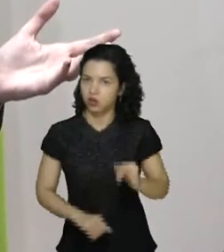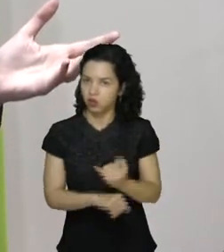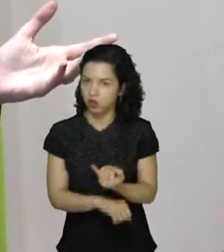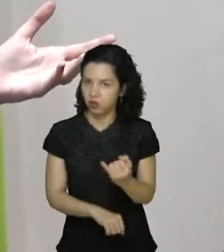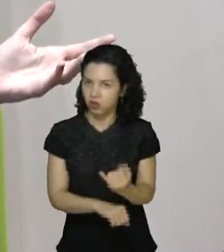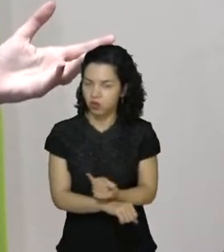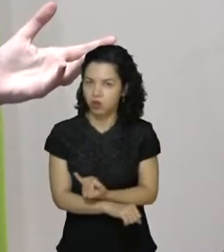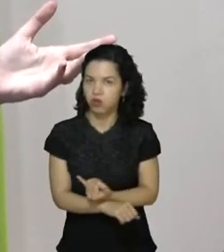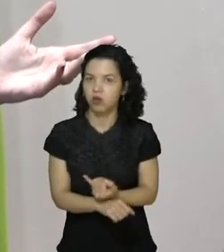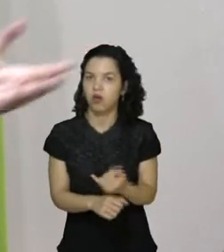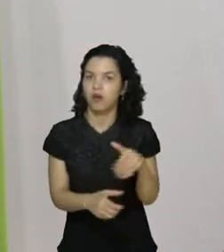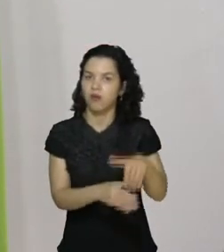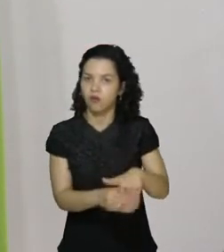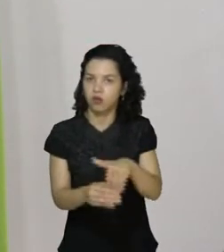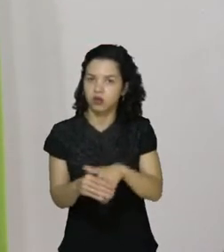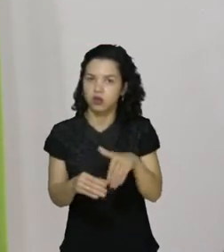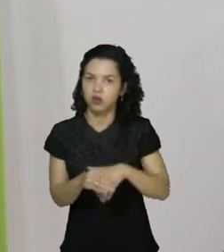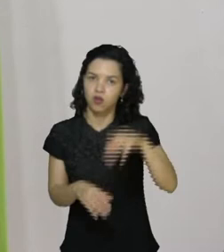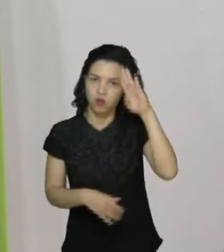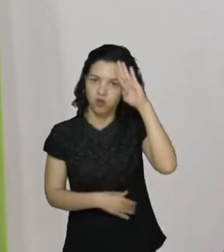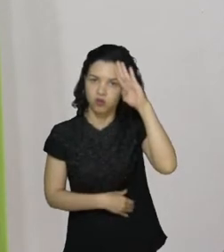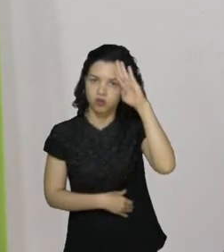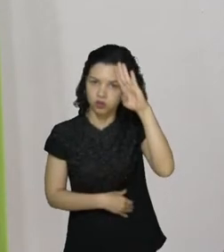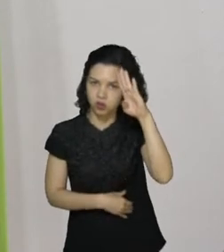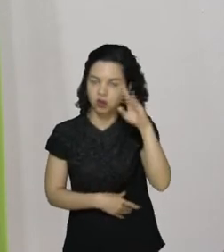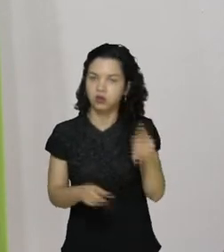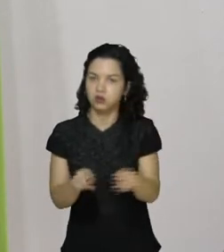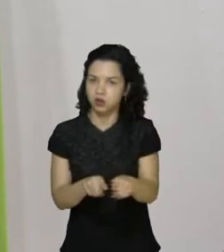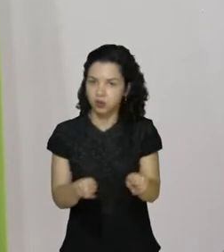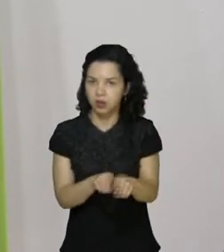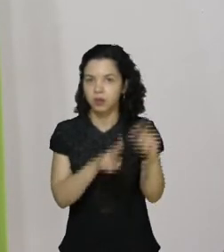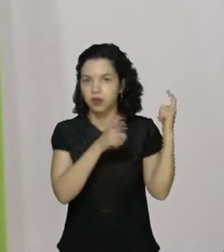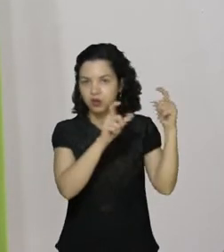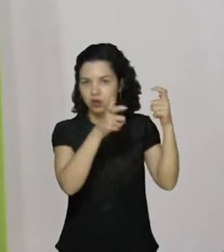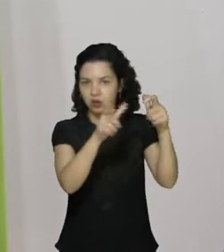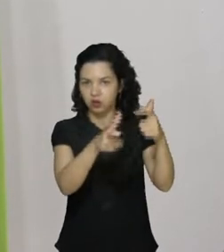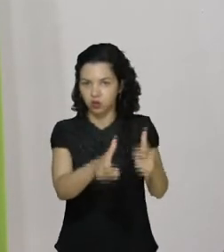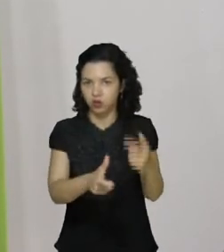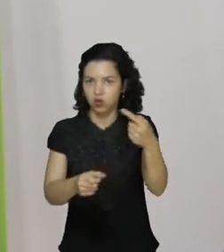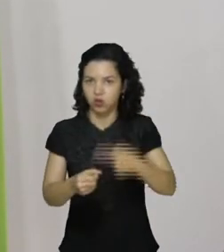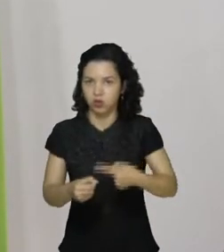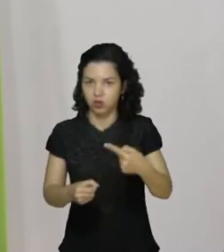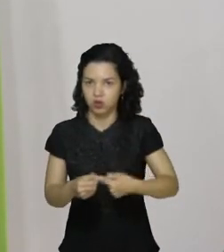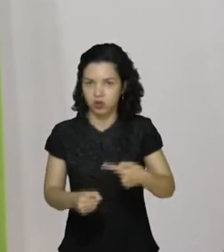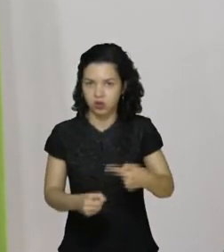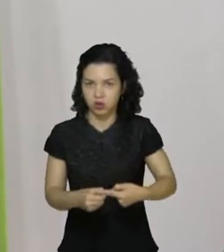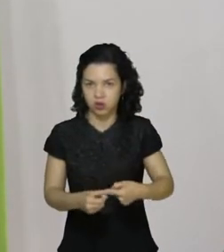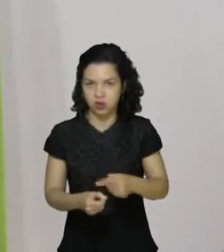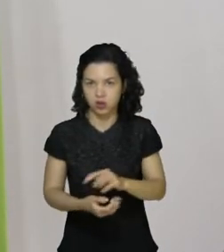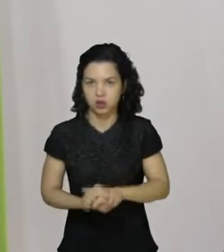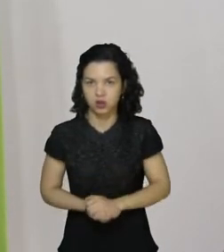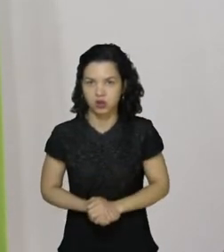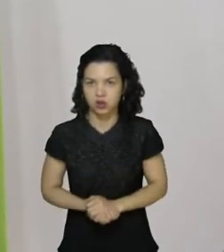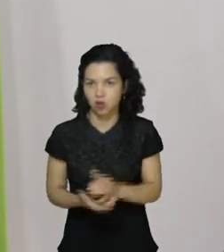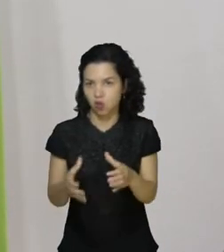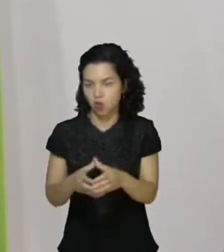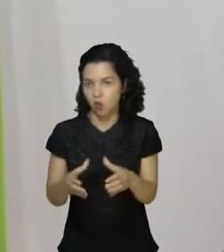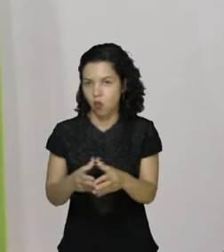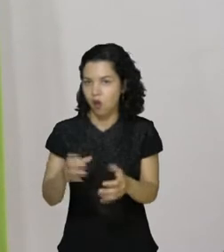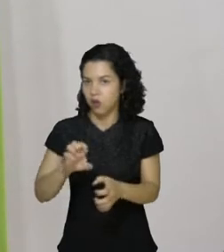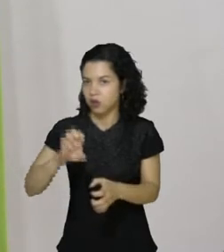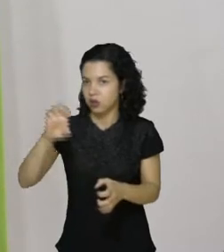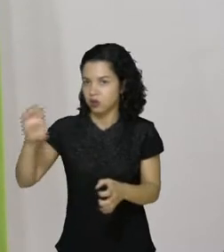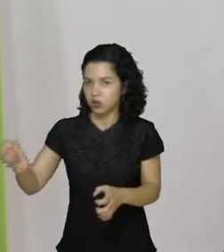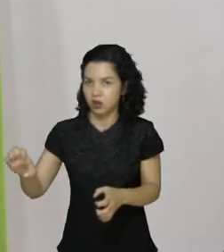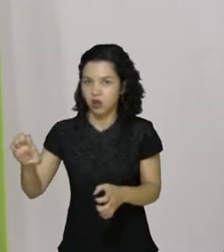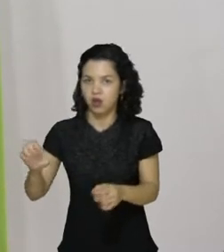pela expressiva votação do presidente Bolsonaro, mas também pela trajetória dessa cidade. Mas olha só que, como é que a esquerda faz. A esquerda é uma coisa